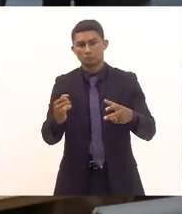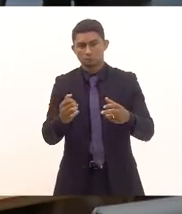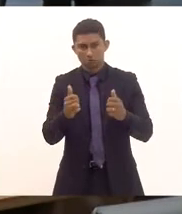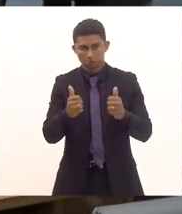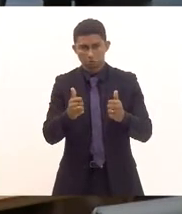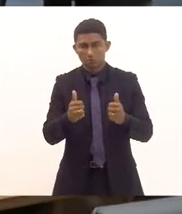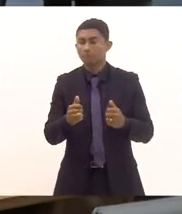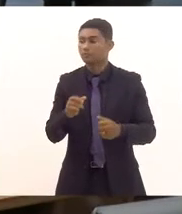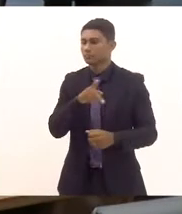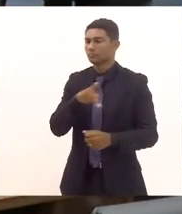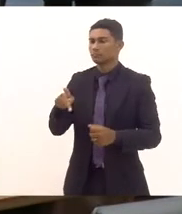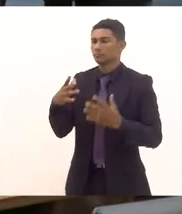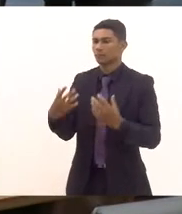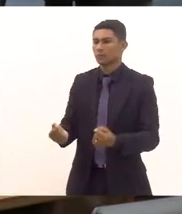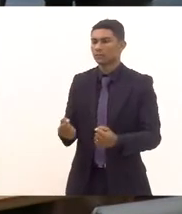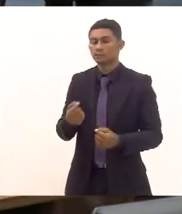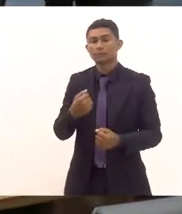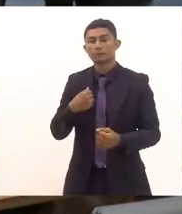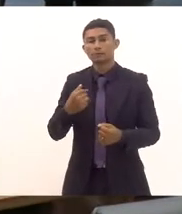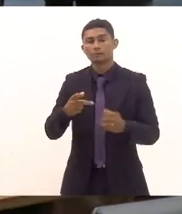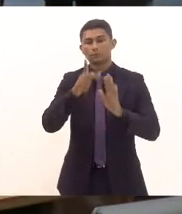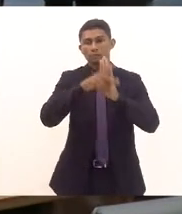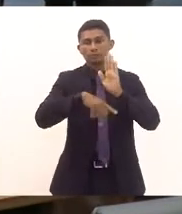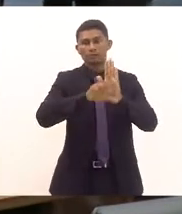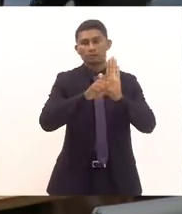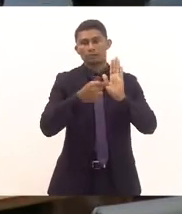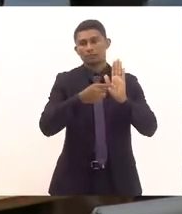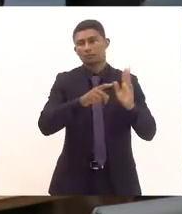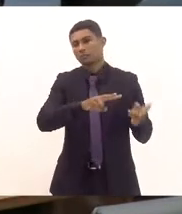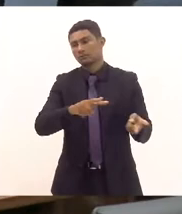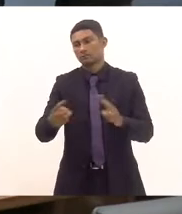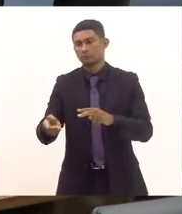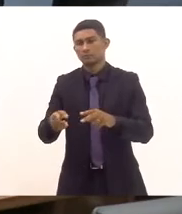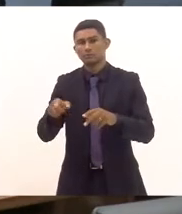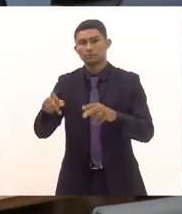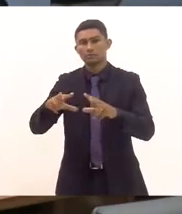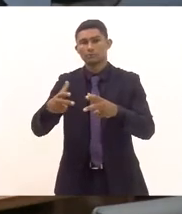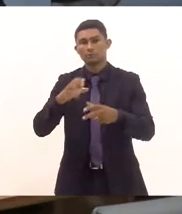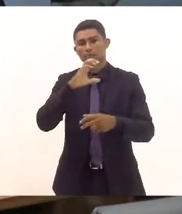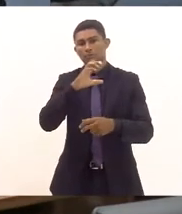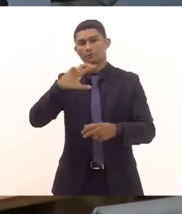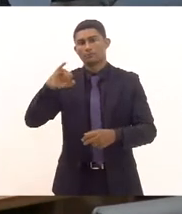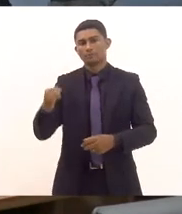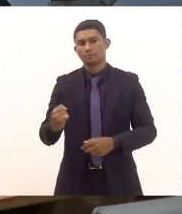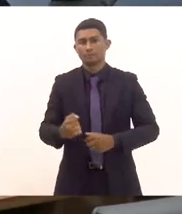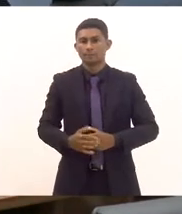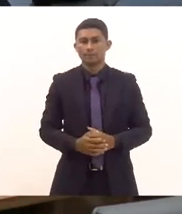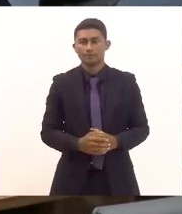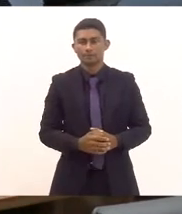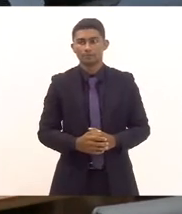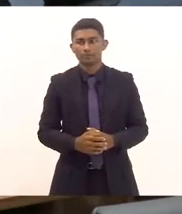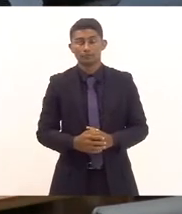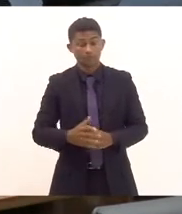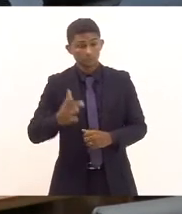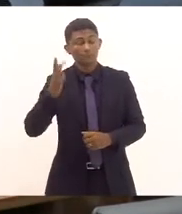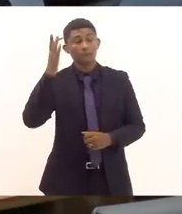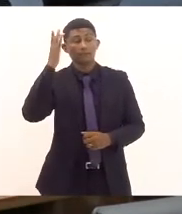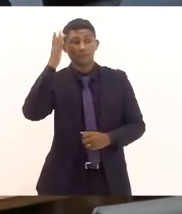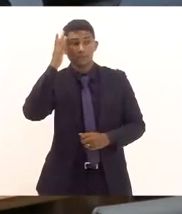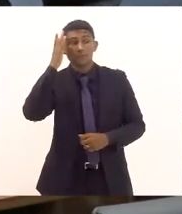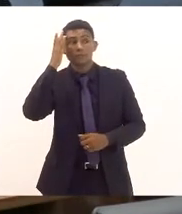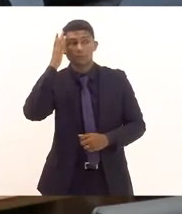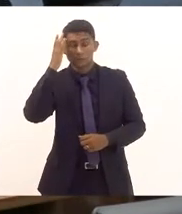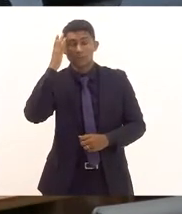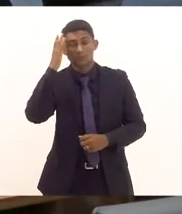presidência de rap de vossa excelência e remédio PL ao a ccj e eu acho oportuna